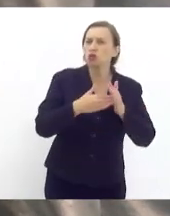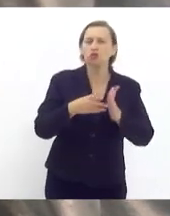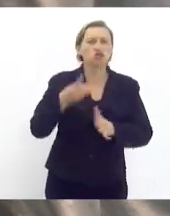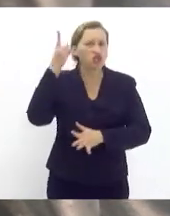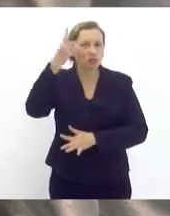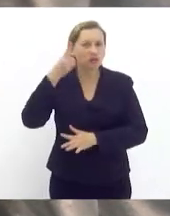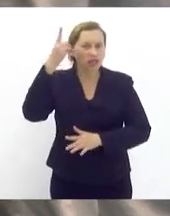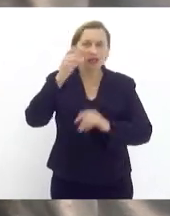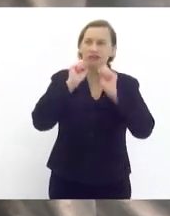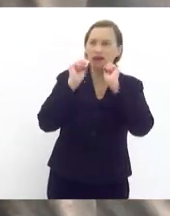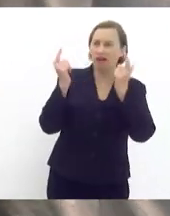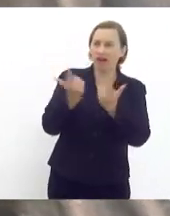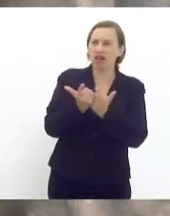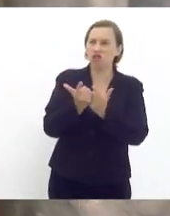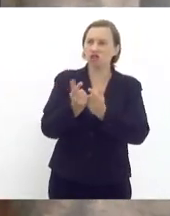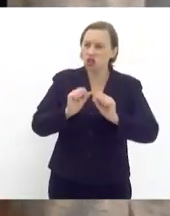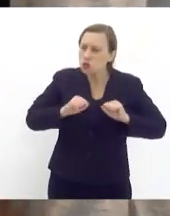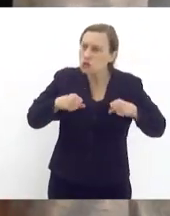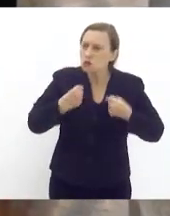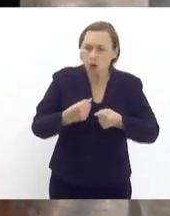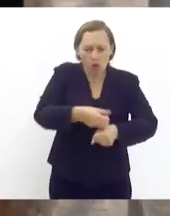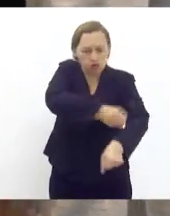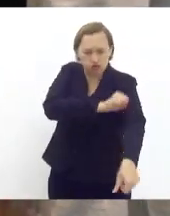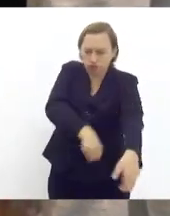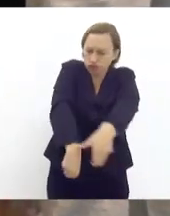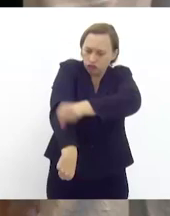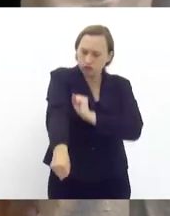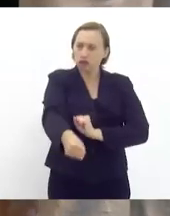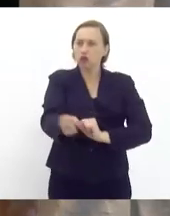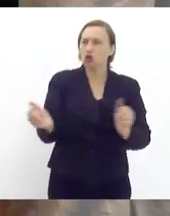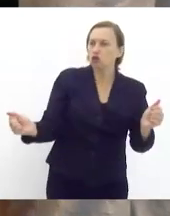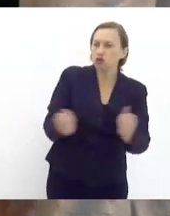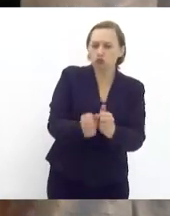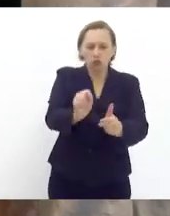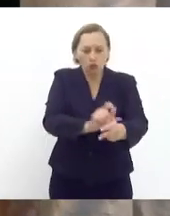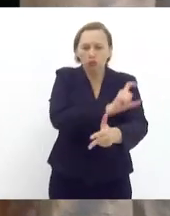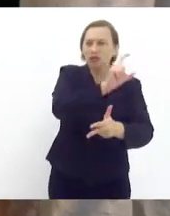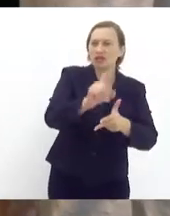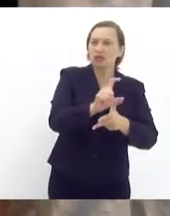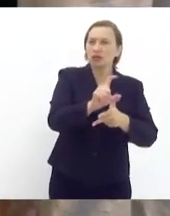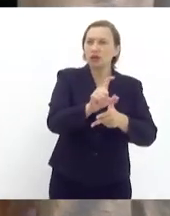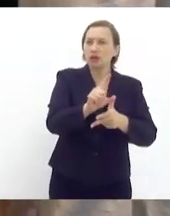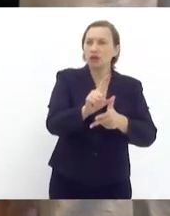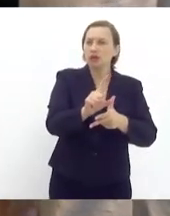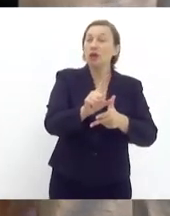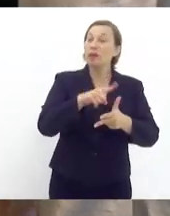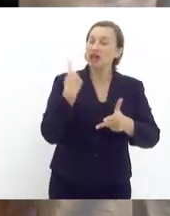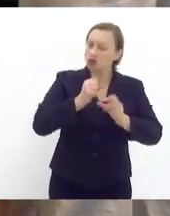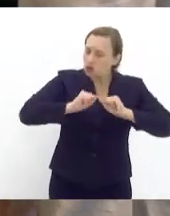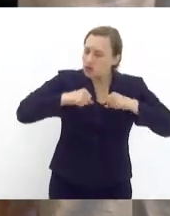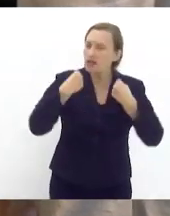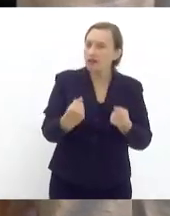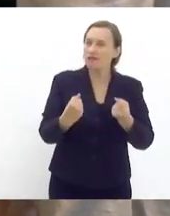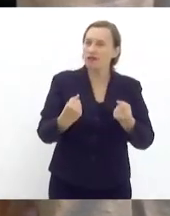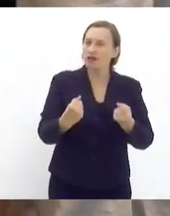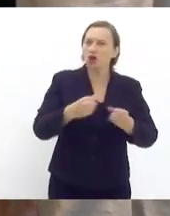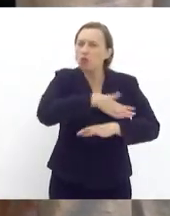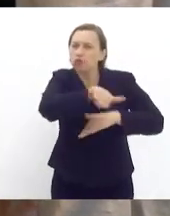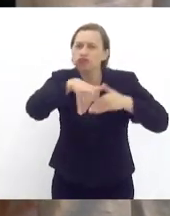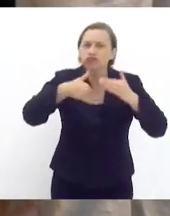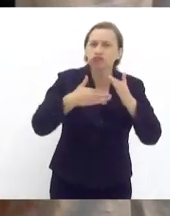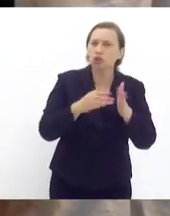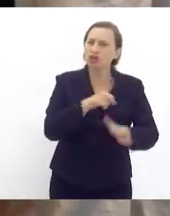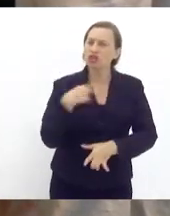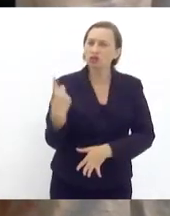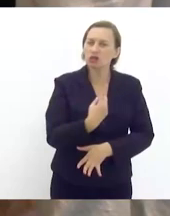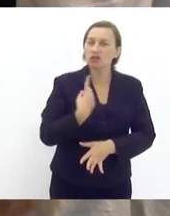parlamentares desta casa Unidos com Poder Executivo para que defendamos com todas as